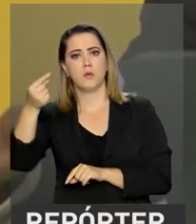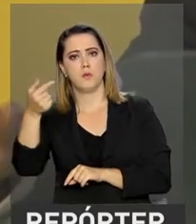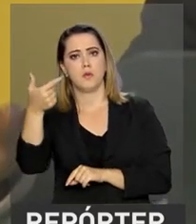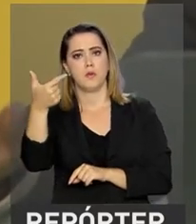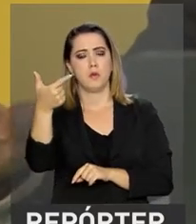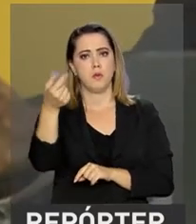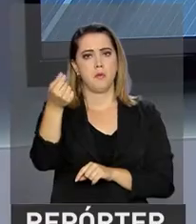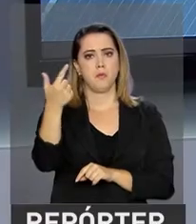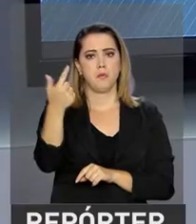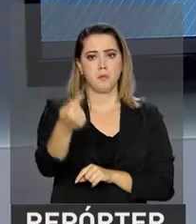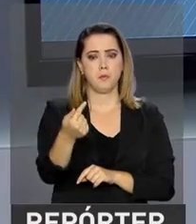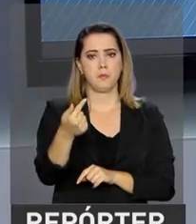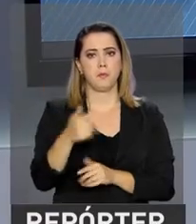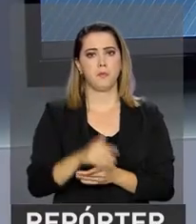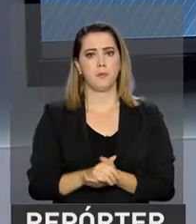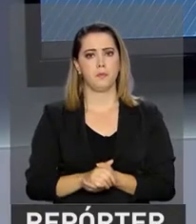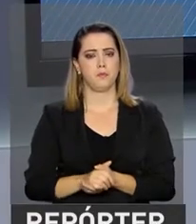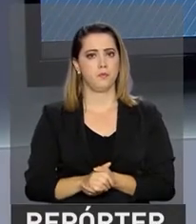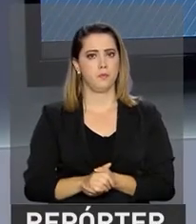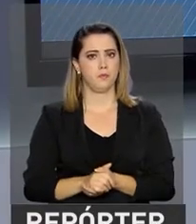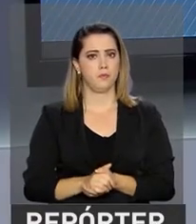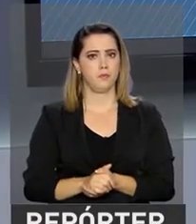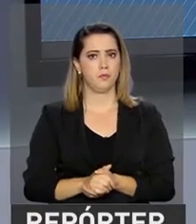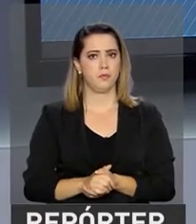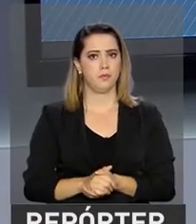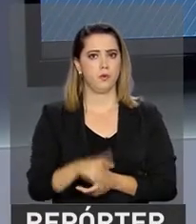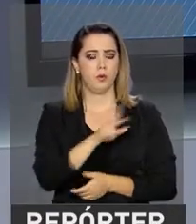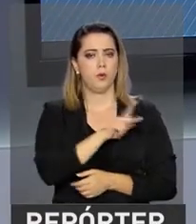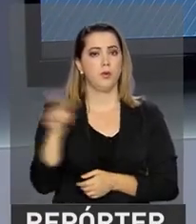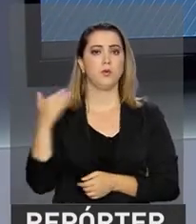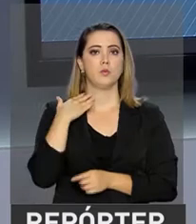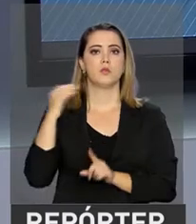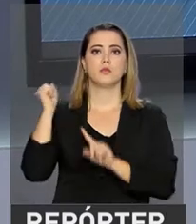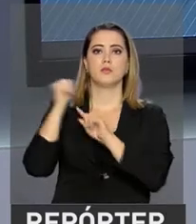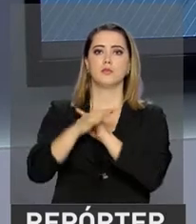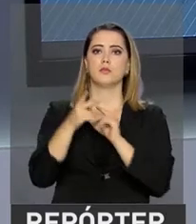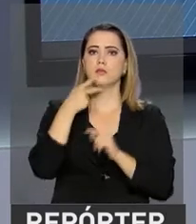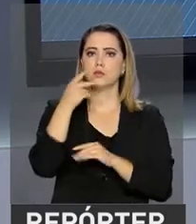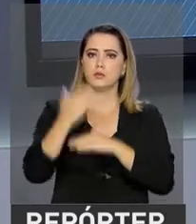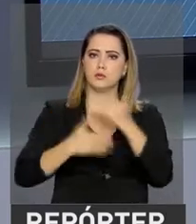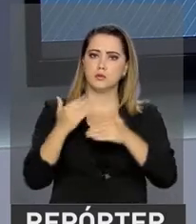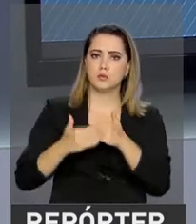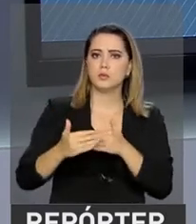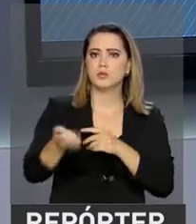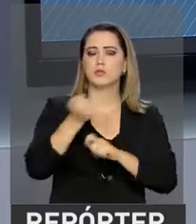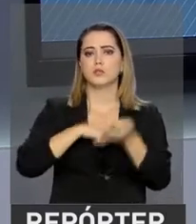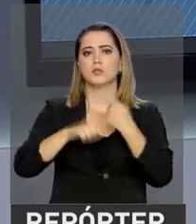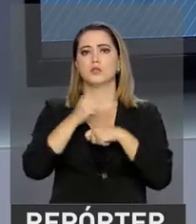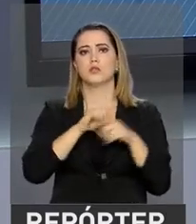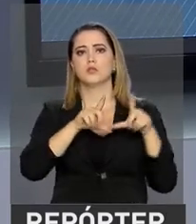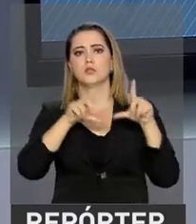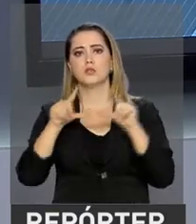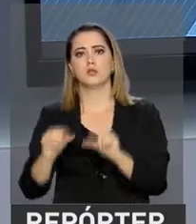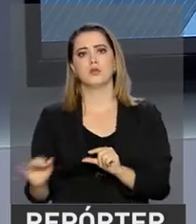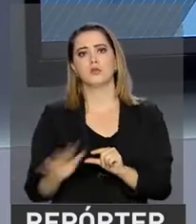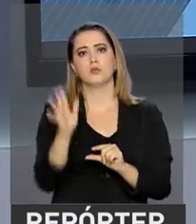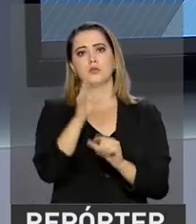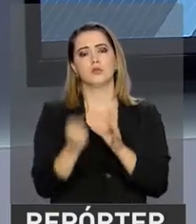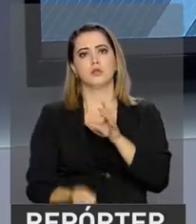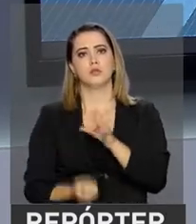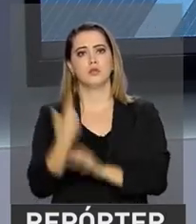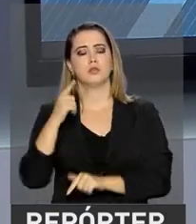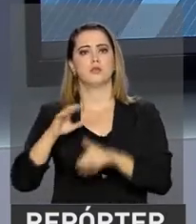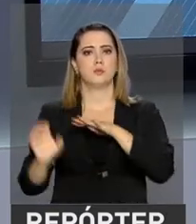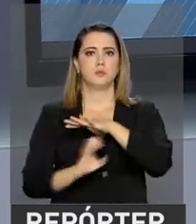ans o presidente do banco central falou sobre os avanços da economia como a queda da inflação ea criação de